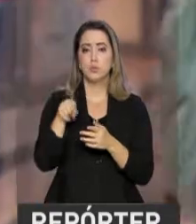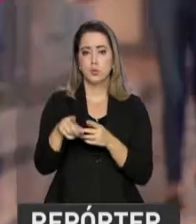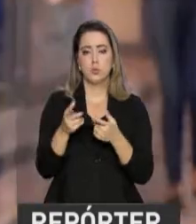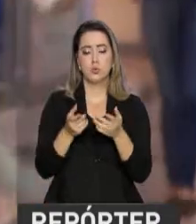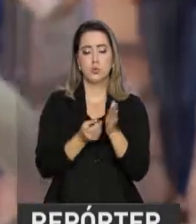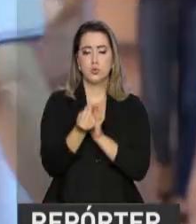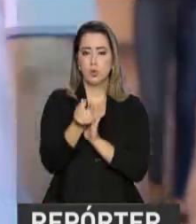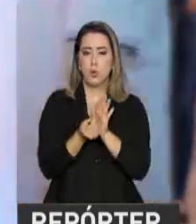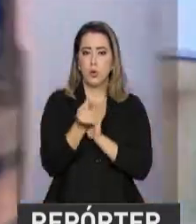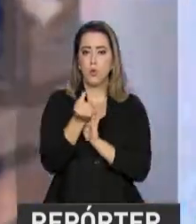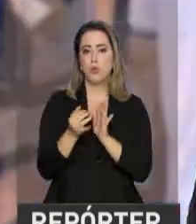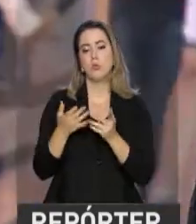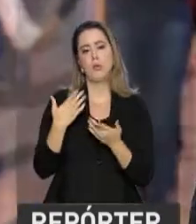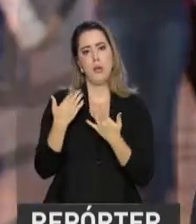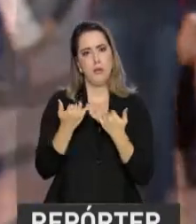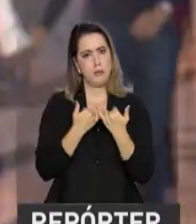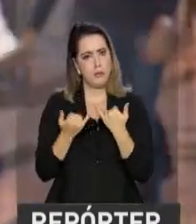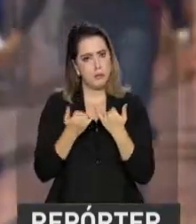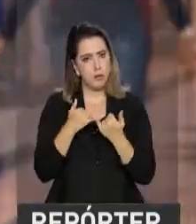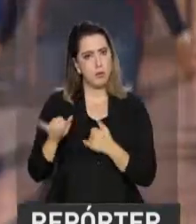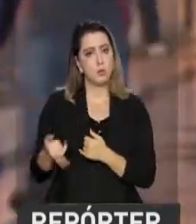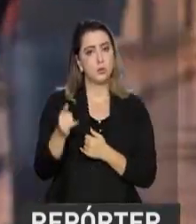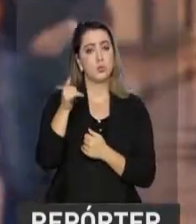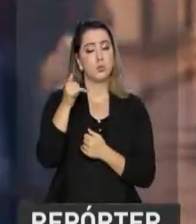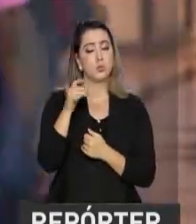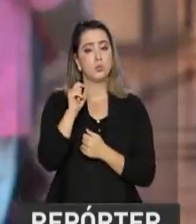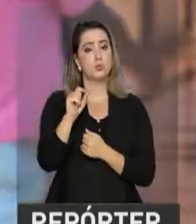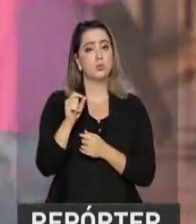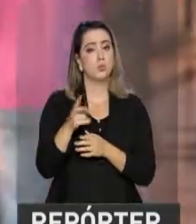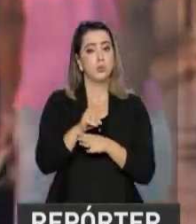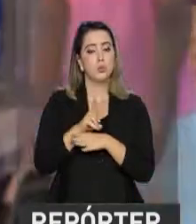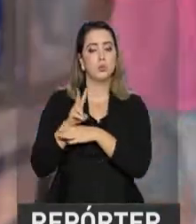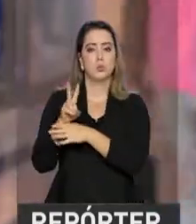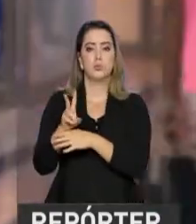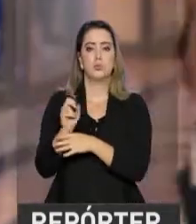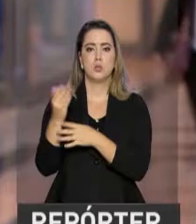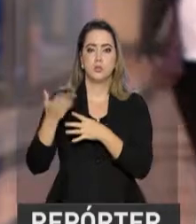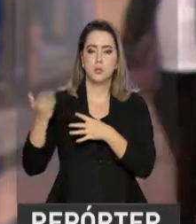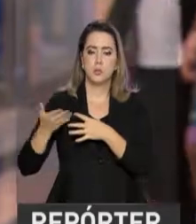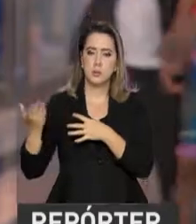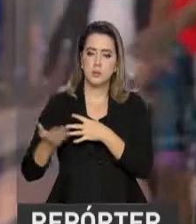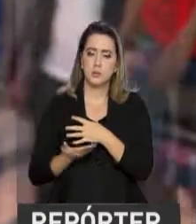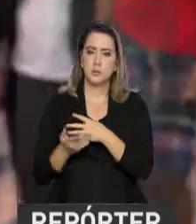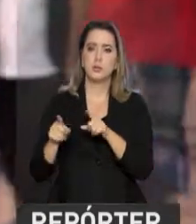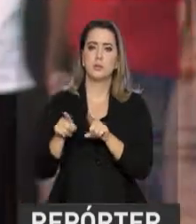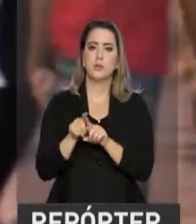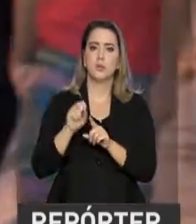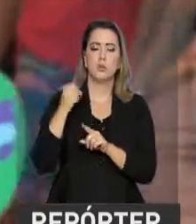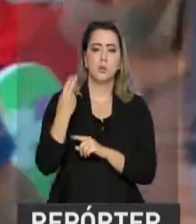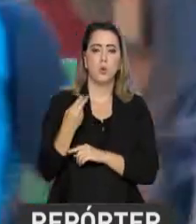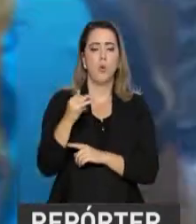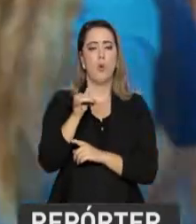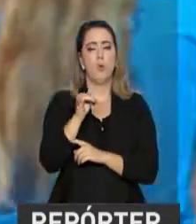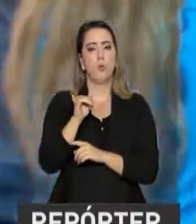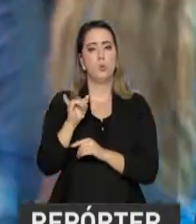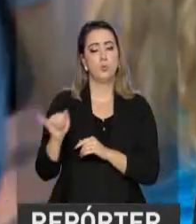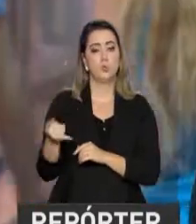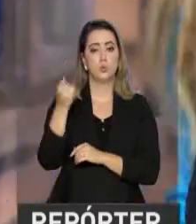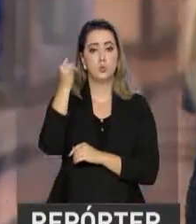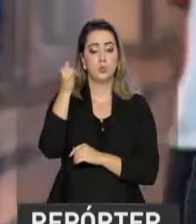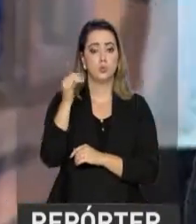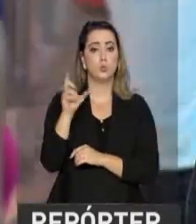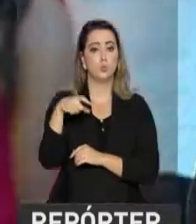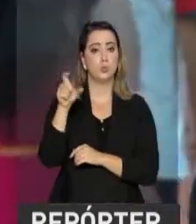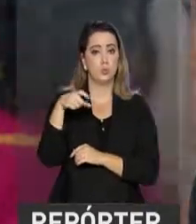os juros de um empréstimo bancário as parcelas de um crediário numa loja e os juros dos cartões de crédito